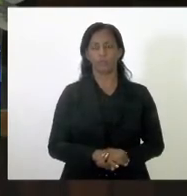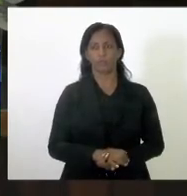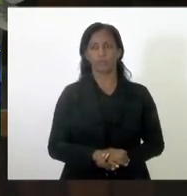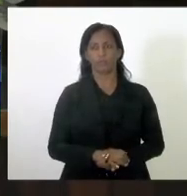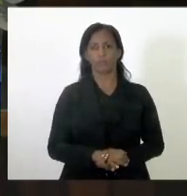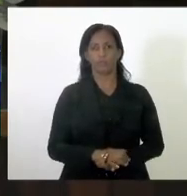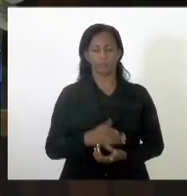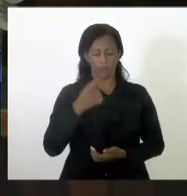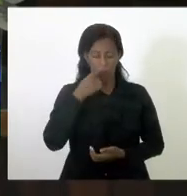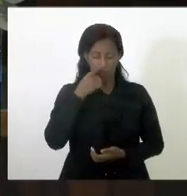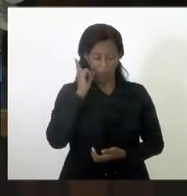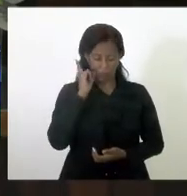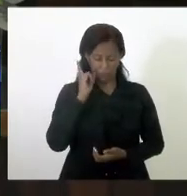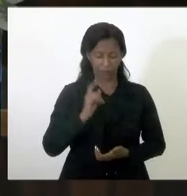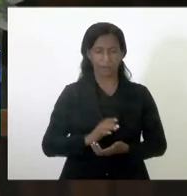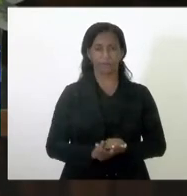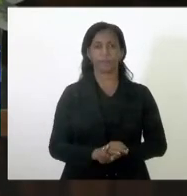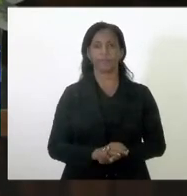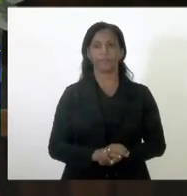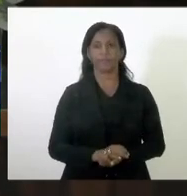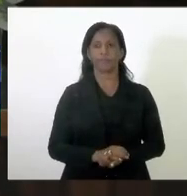E no dia de ontem